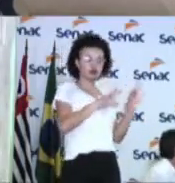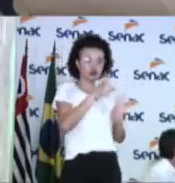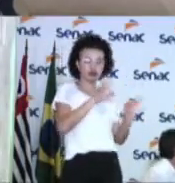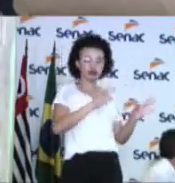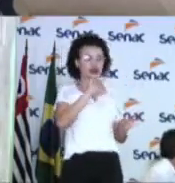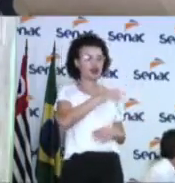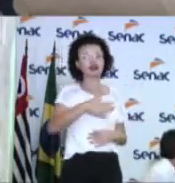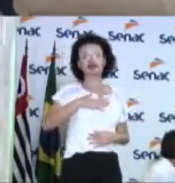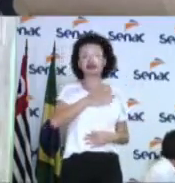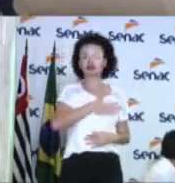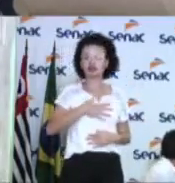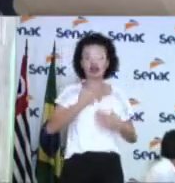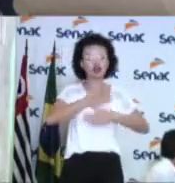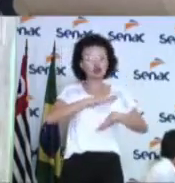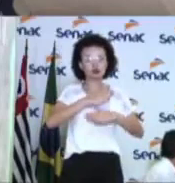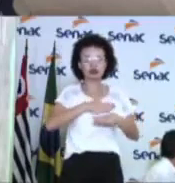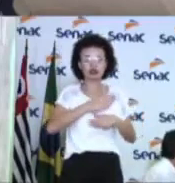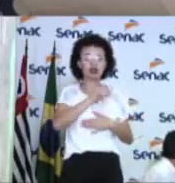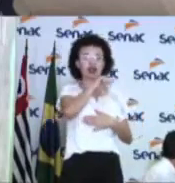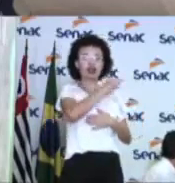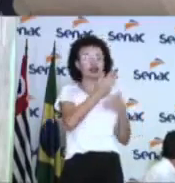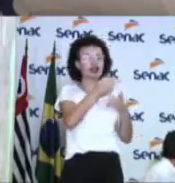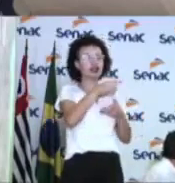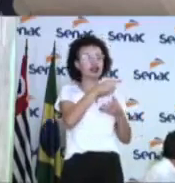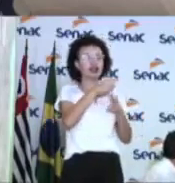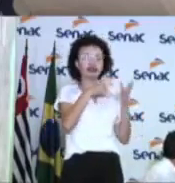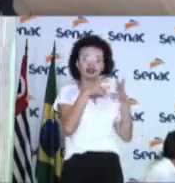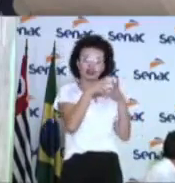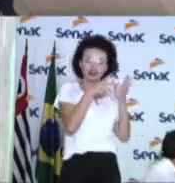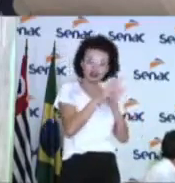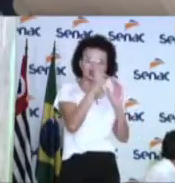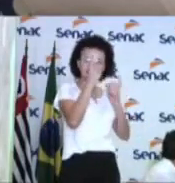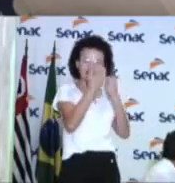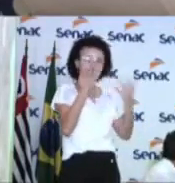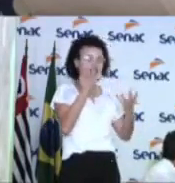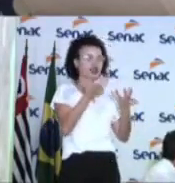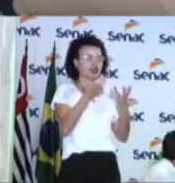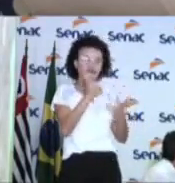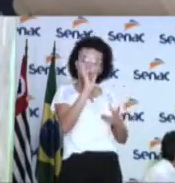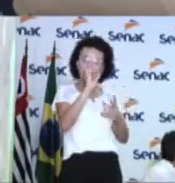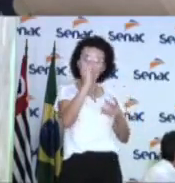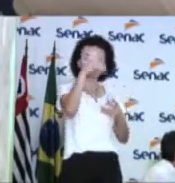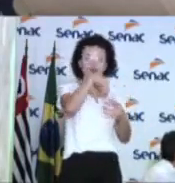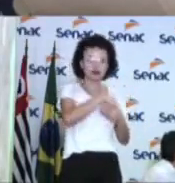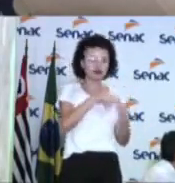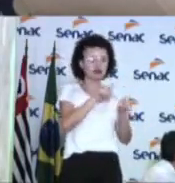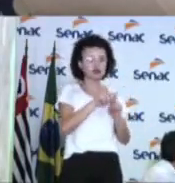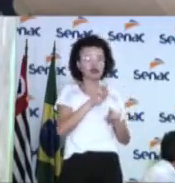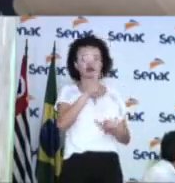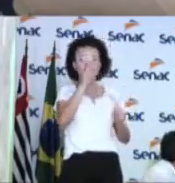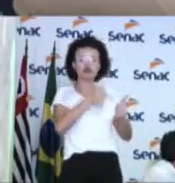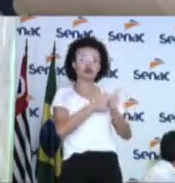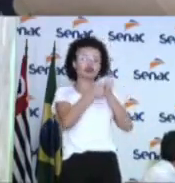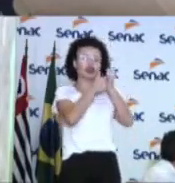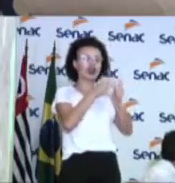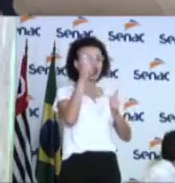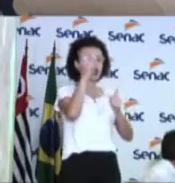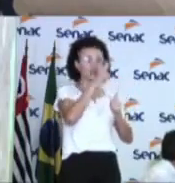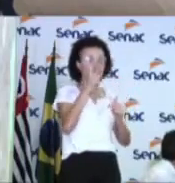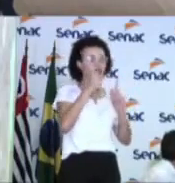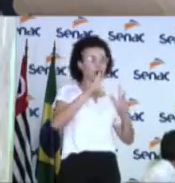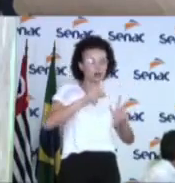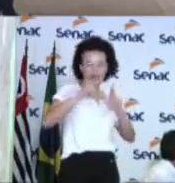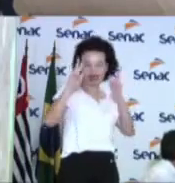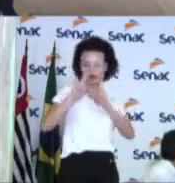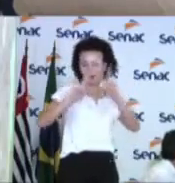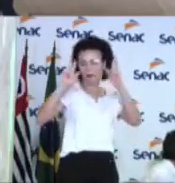super satisfeito, tranquilo, e ele quer mais é ficar entretido com aquilo e conduzindo essa história o máximo possível,